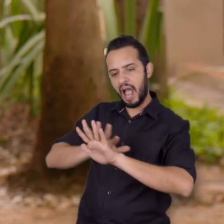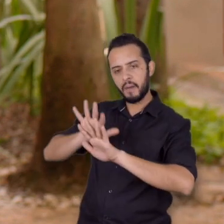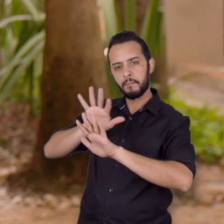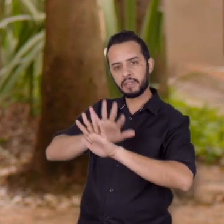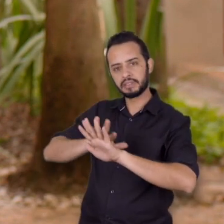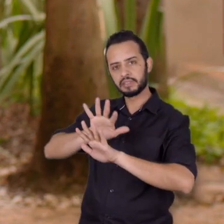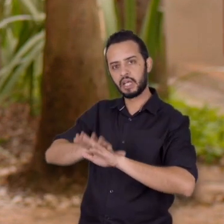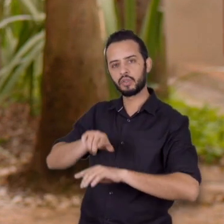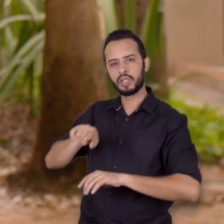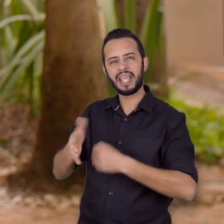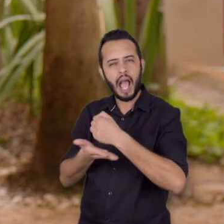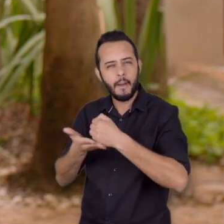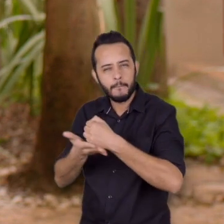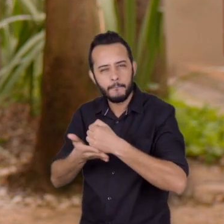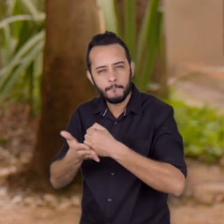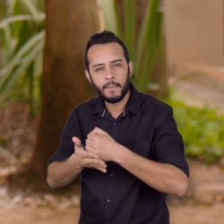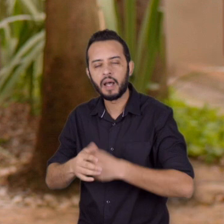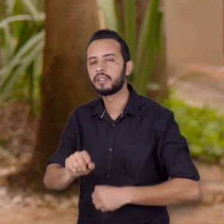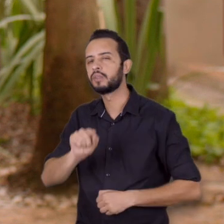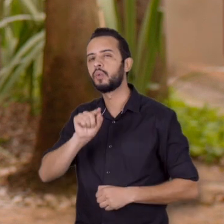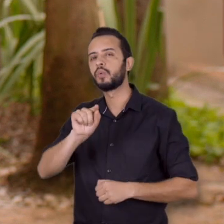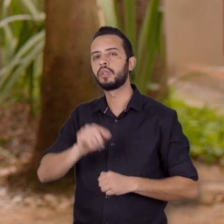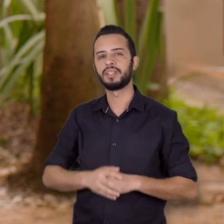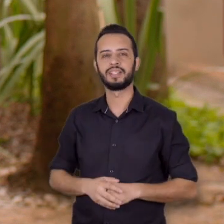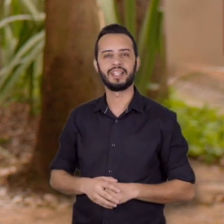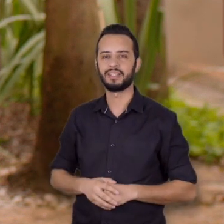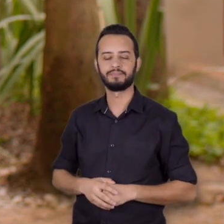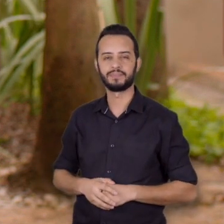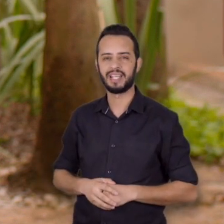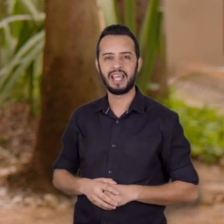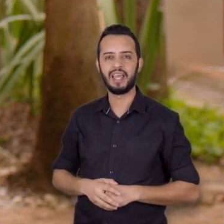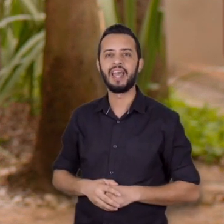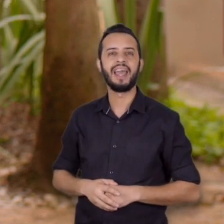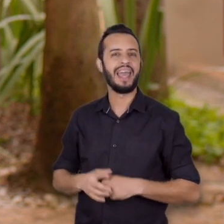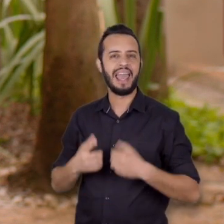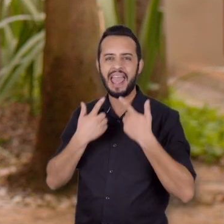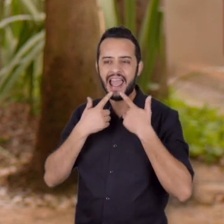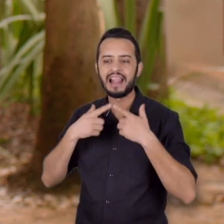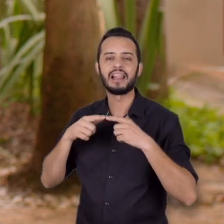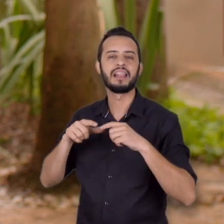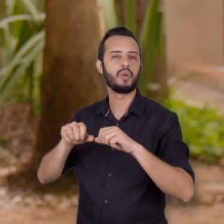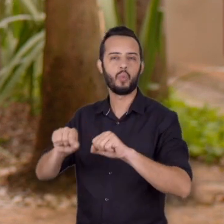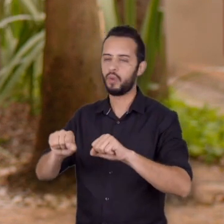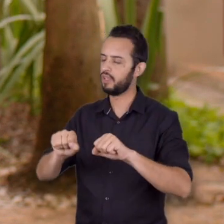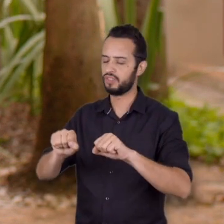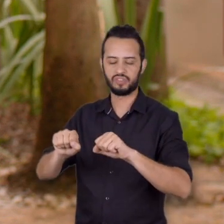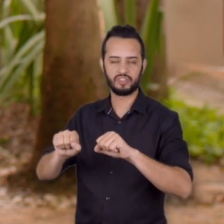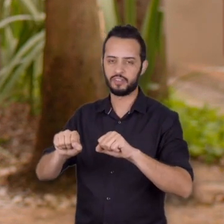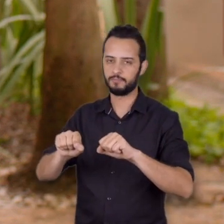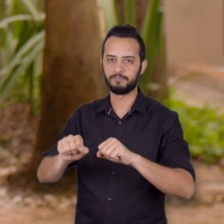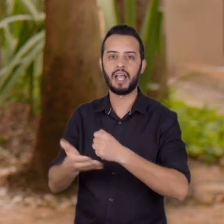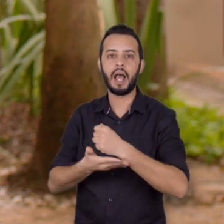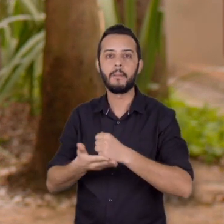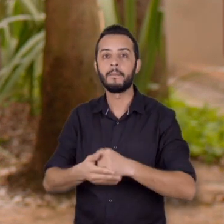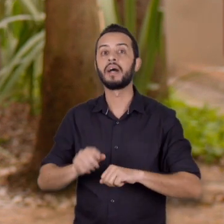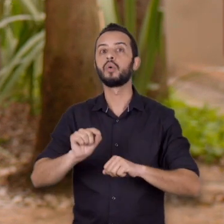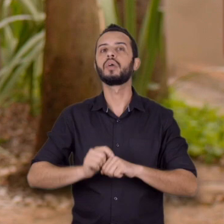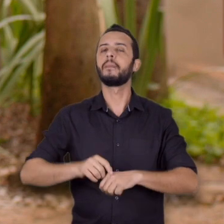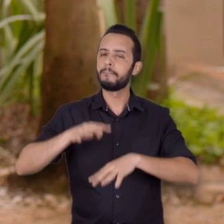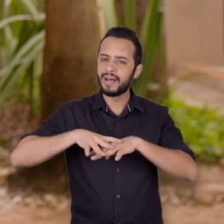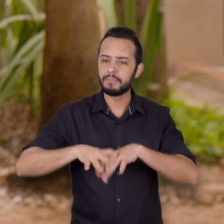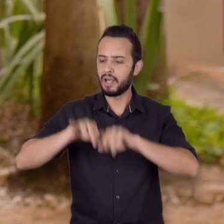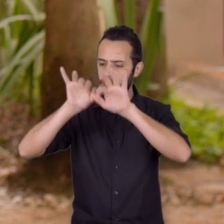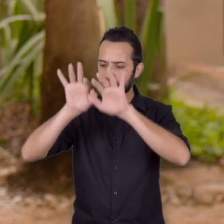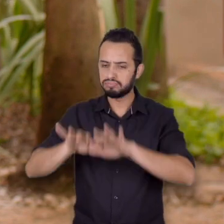desse funcionamento dele não é linguística, né? A base ela é numérica, lógica,